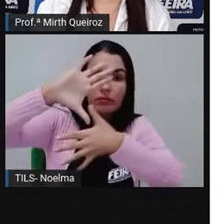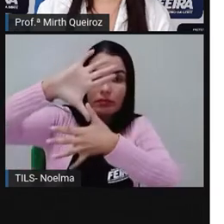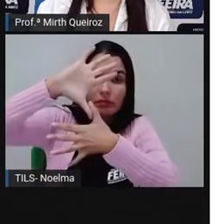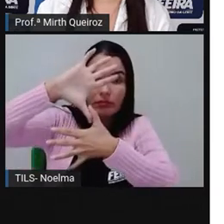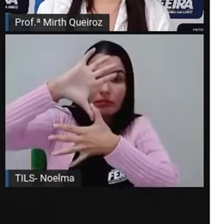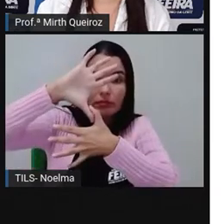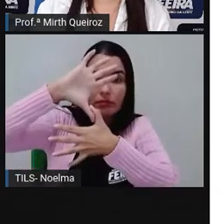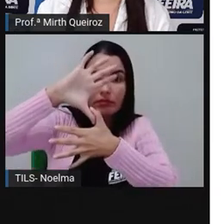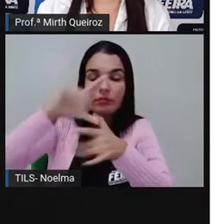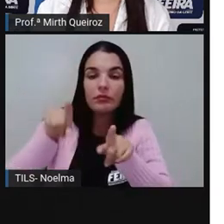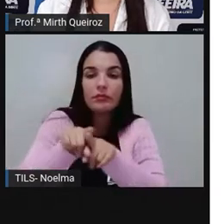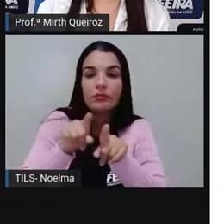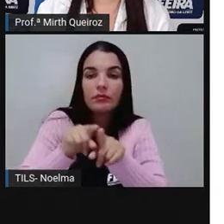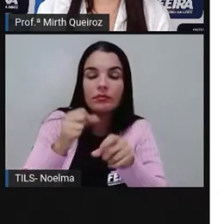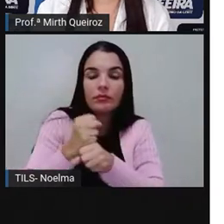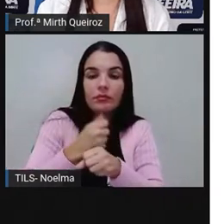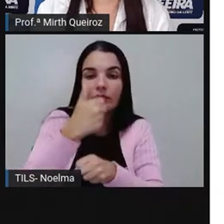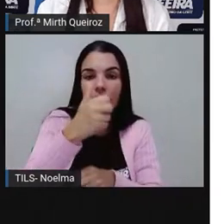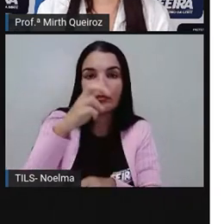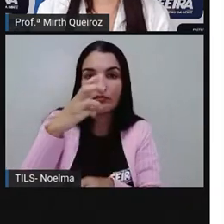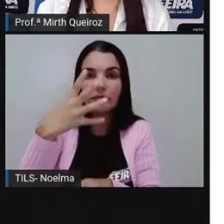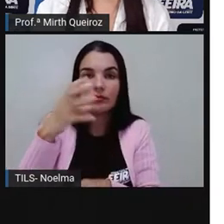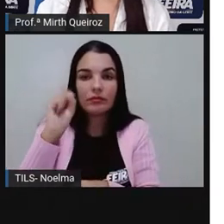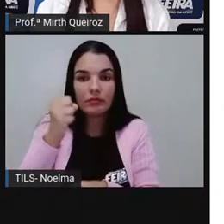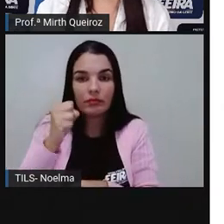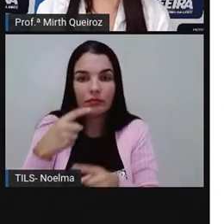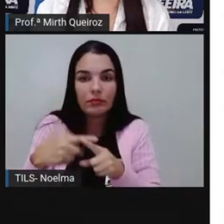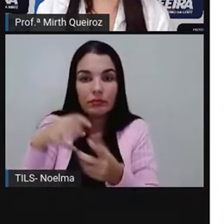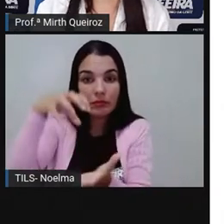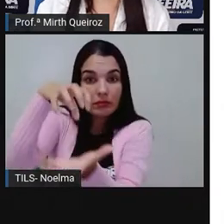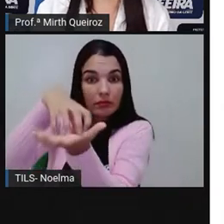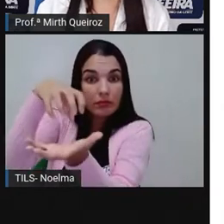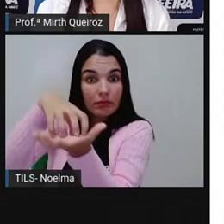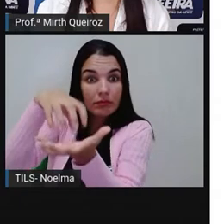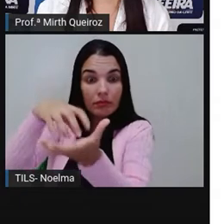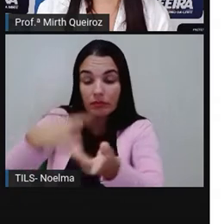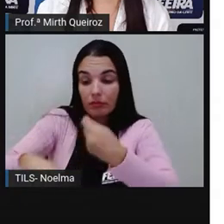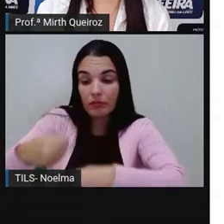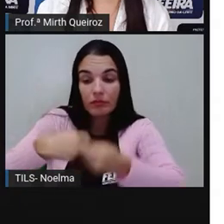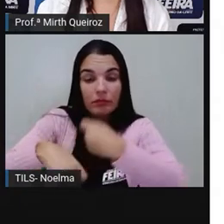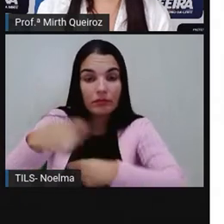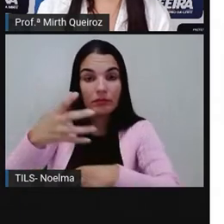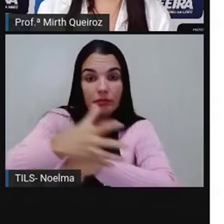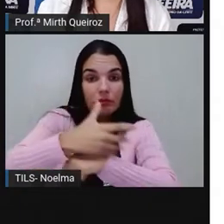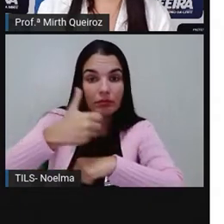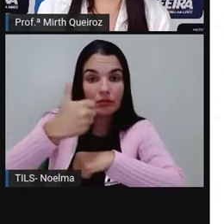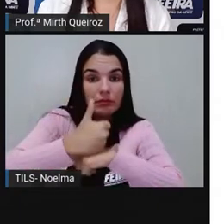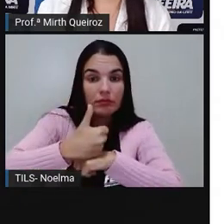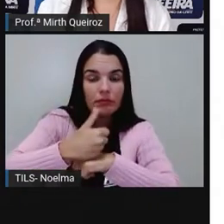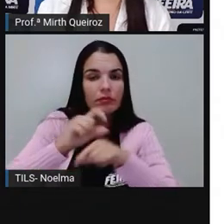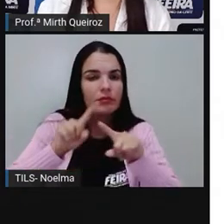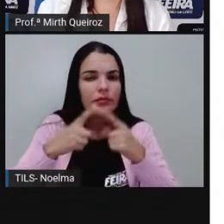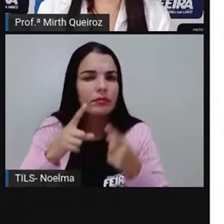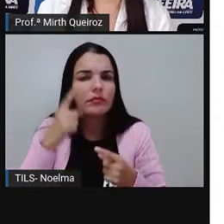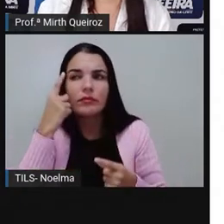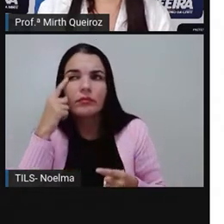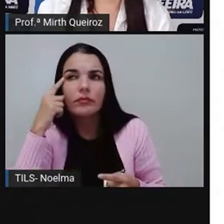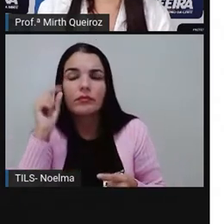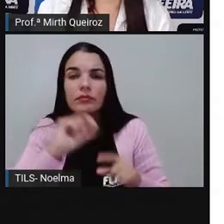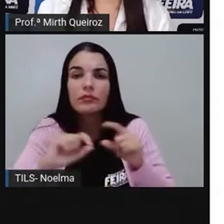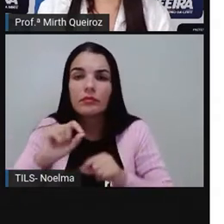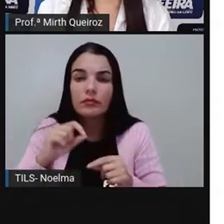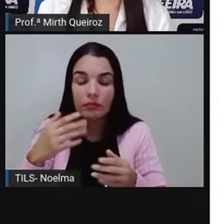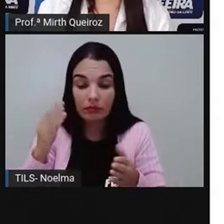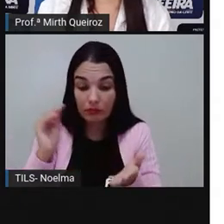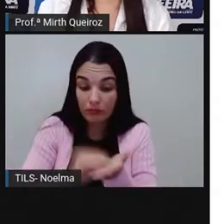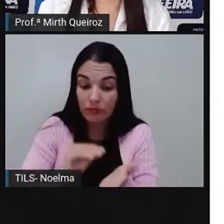seu objetivo era centralizar a administração da colônia. Lembra que um dos motivos que fez com que as capitanias não dessem certo foi